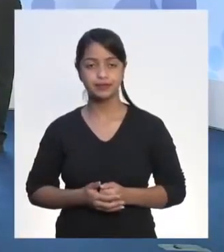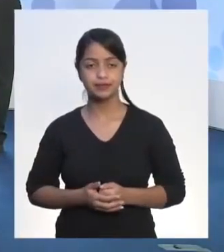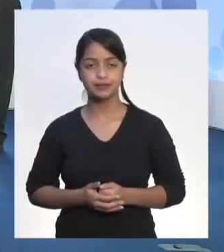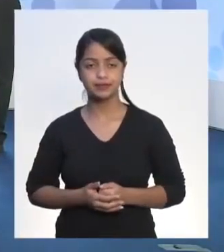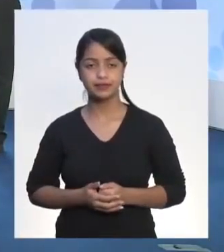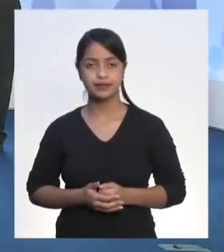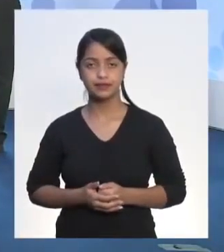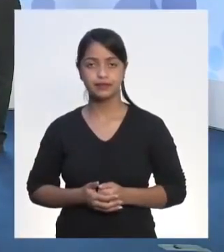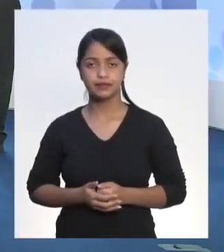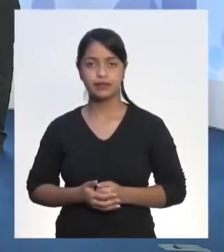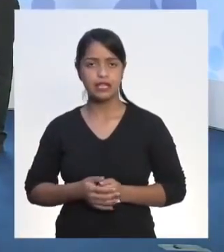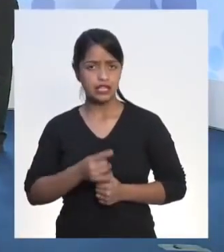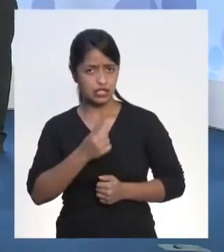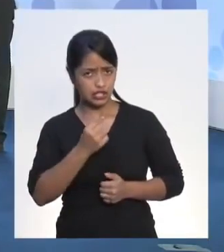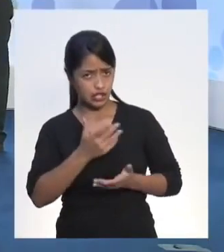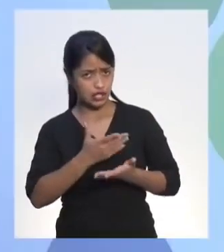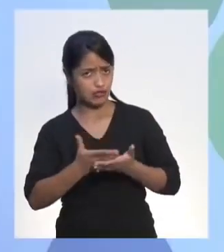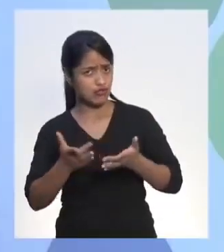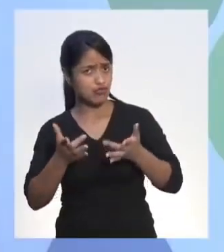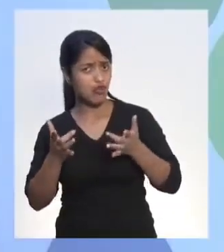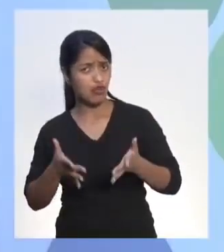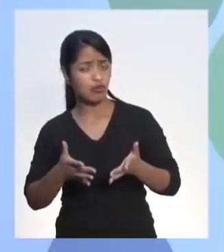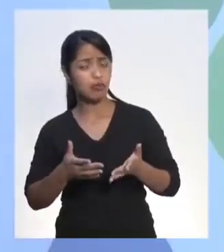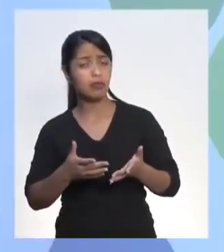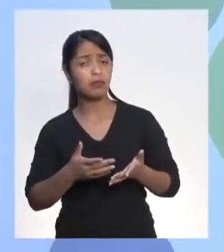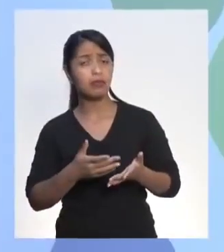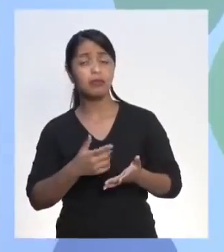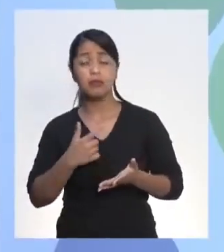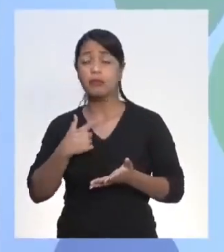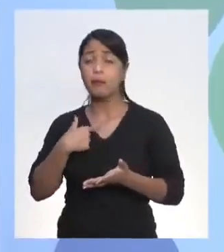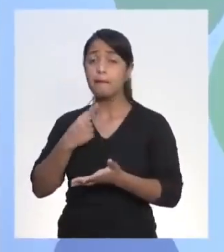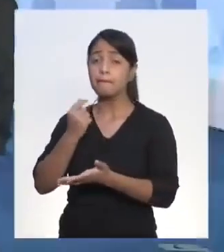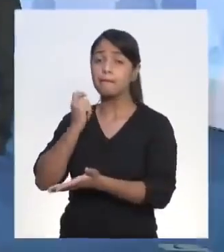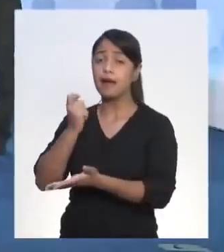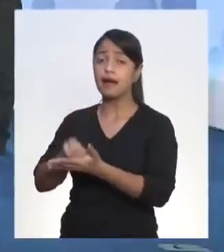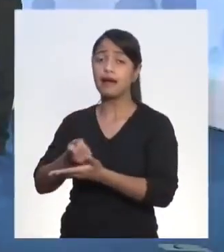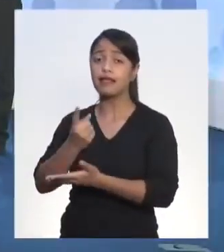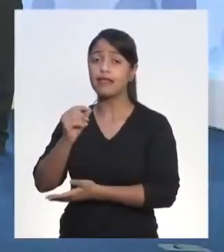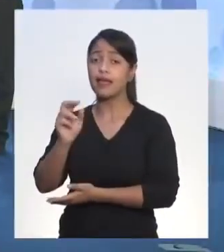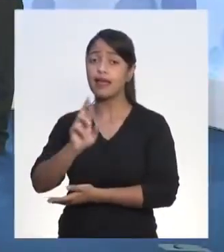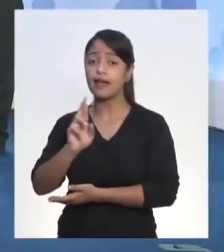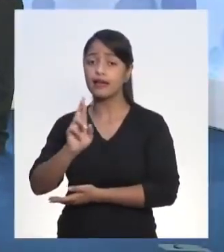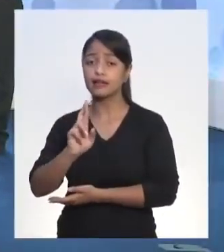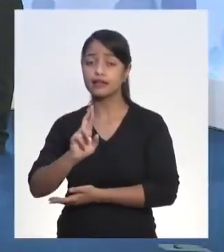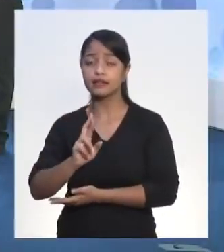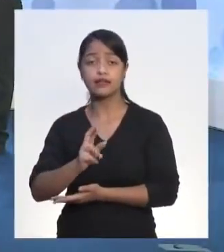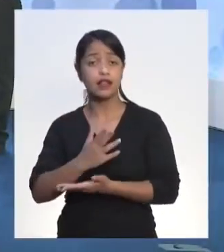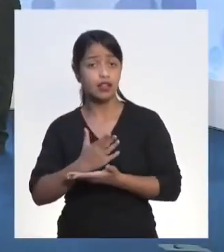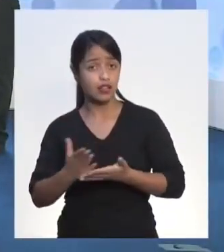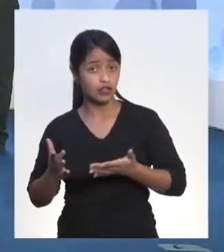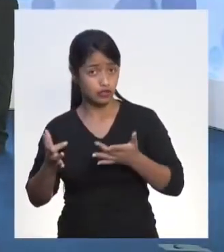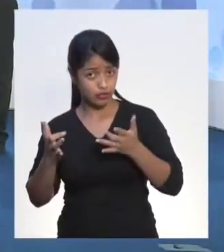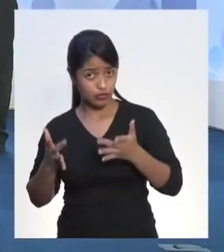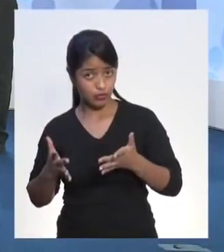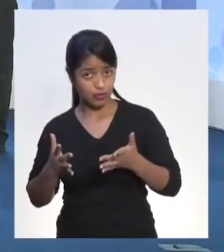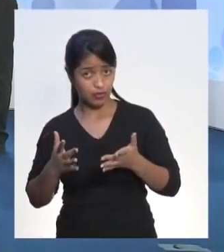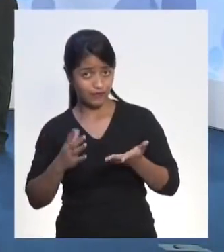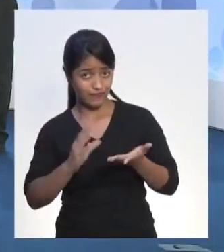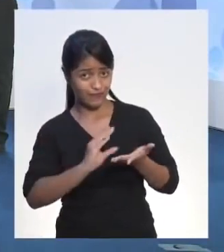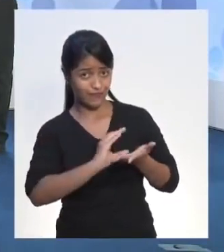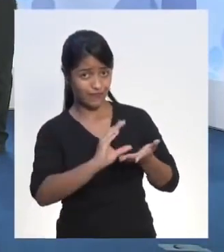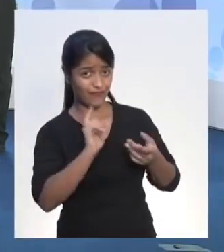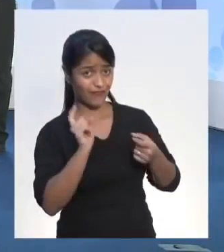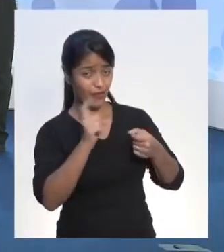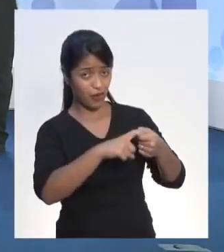Vai sobrar alguma coisa? Você pagou a dívida com quanto? Com R$10. Com R$10. Eu tenho que te votar alguma coisa?